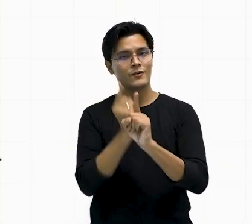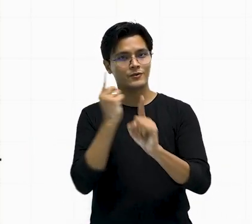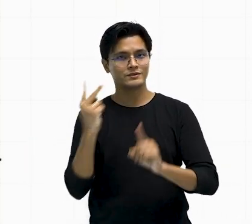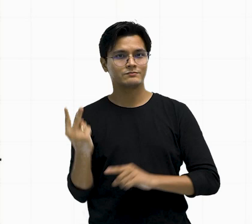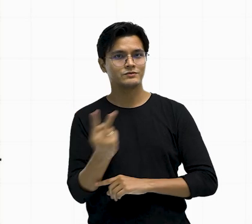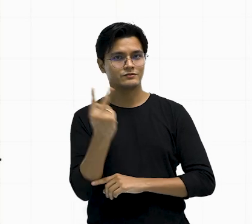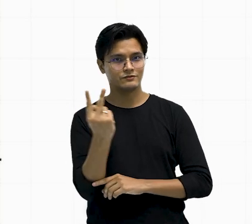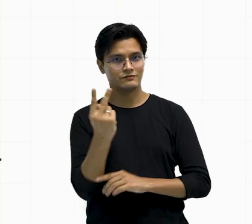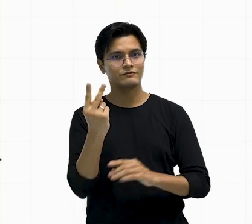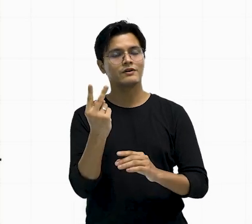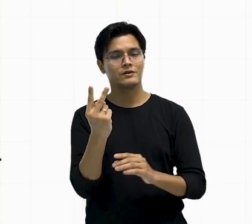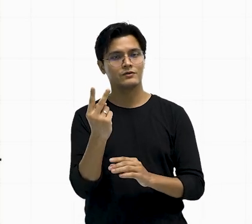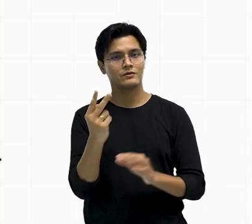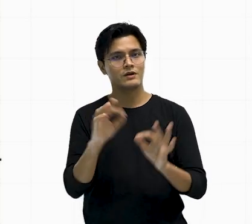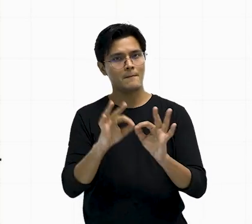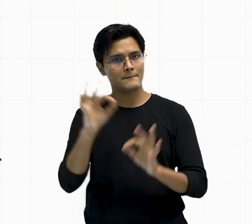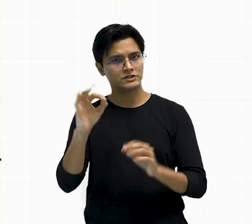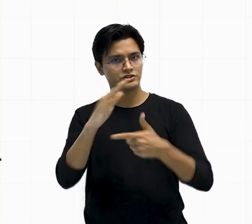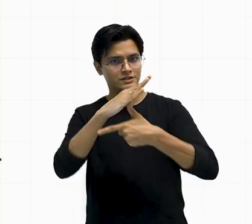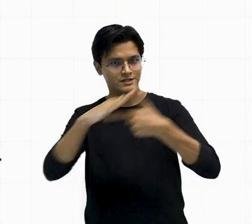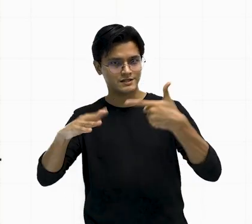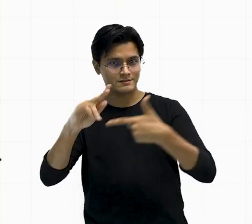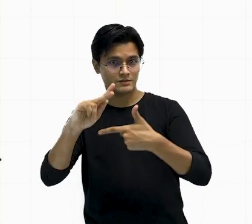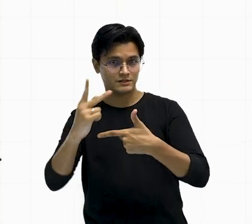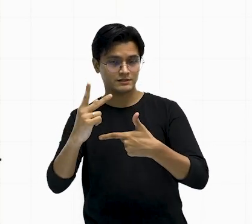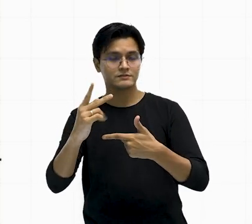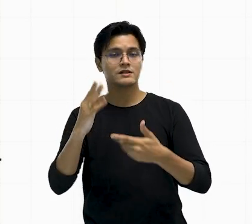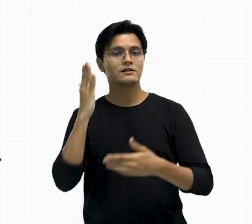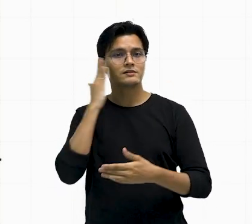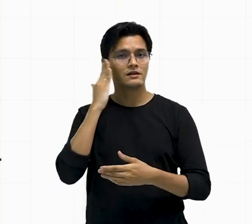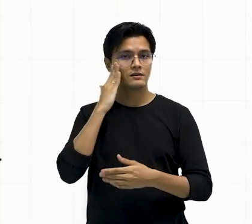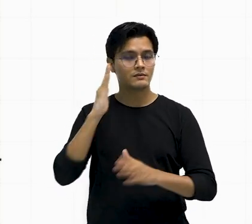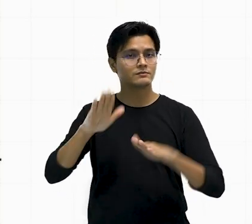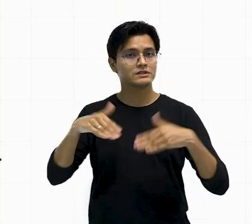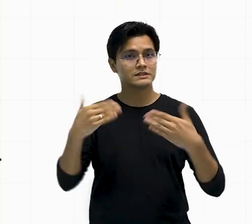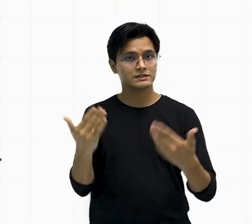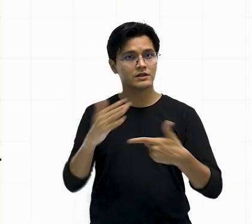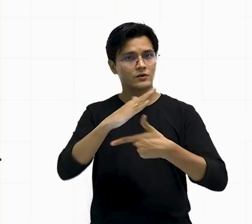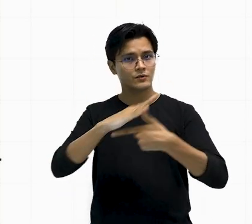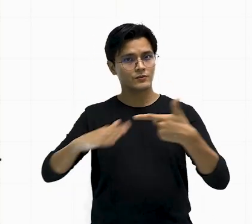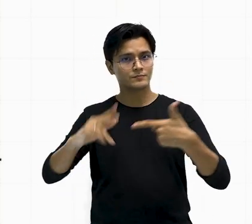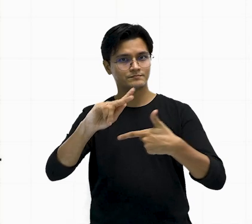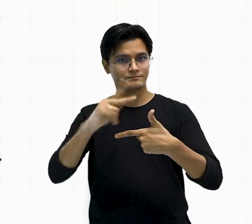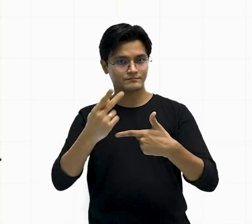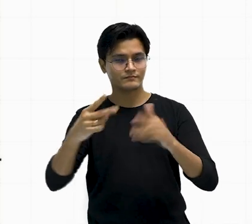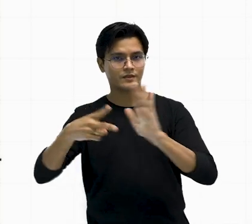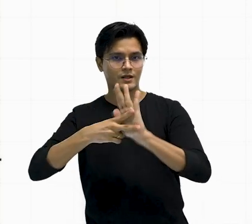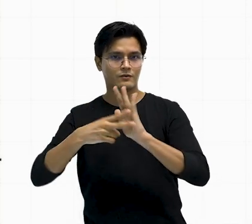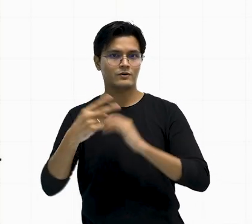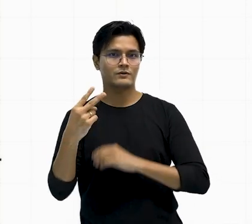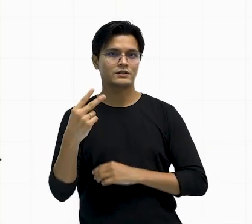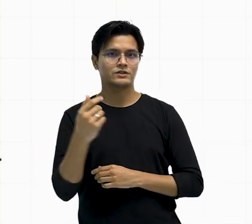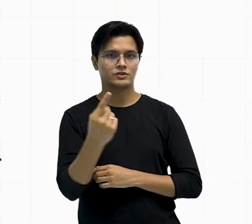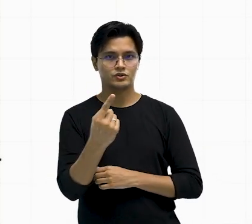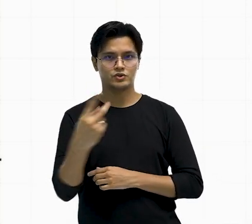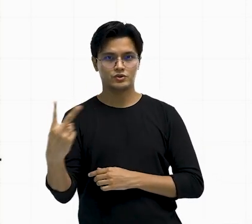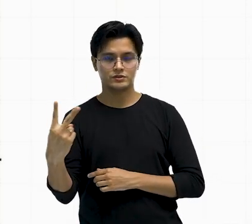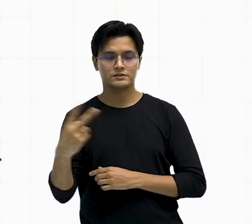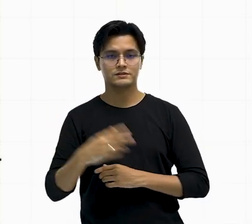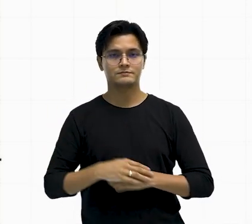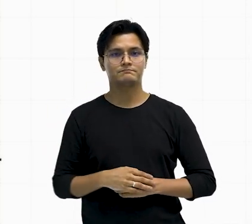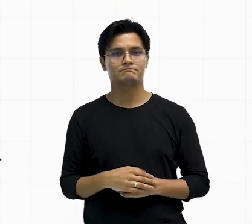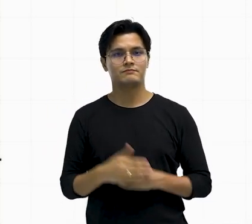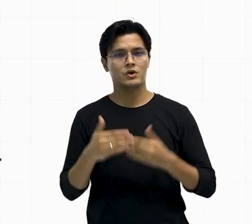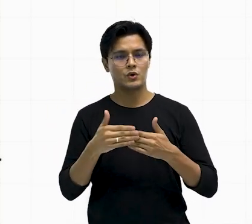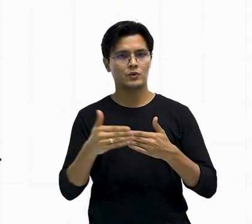da medida da hipotenusa. Nós sabemos, então, que a medida da hipotenusa vale 12. Vamos seguir